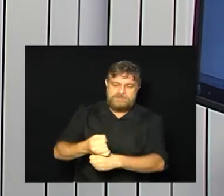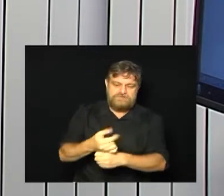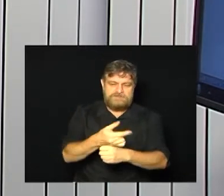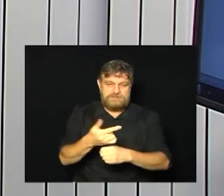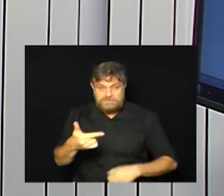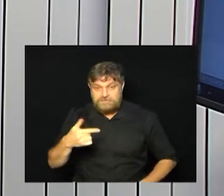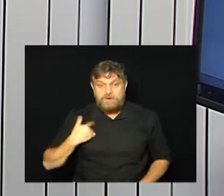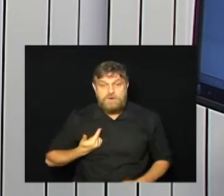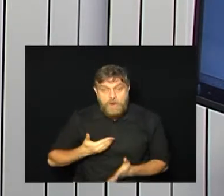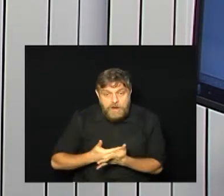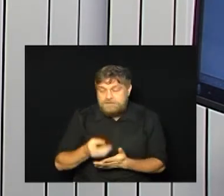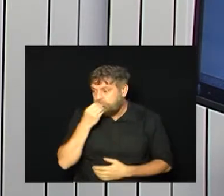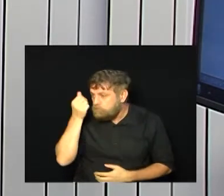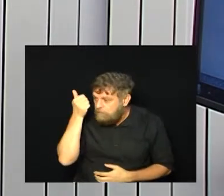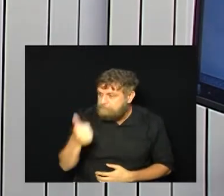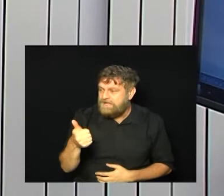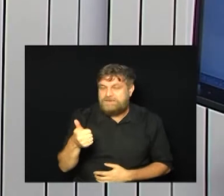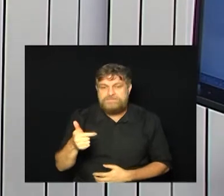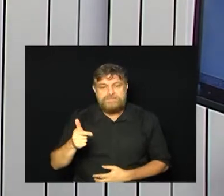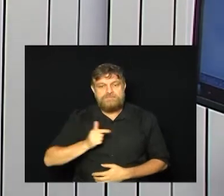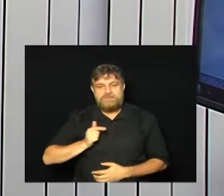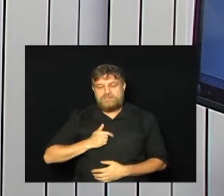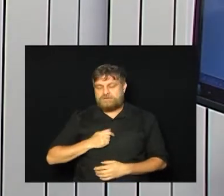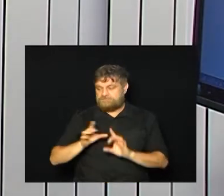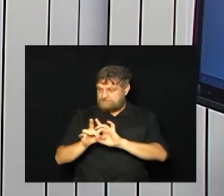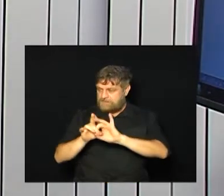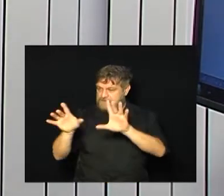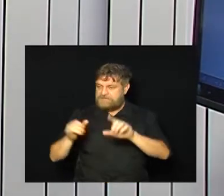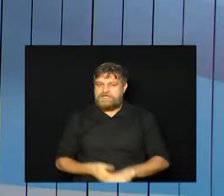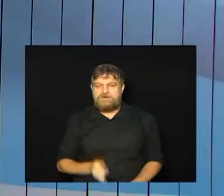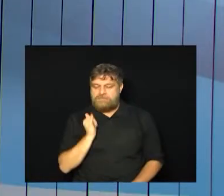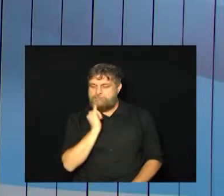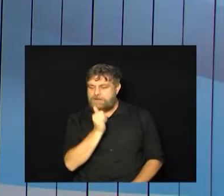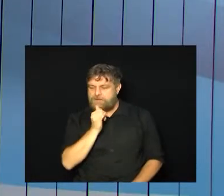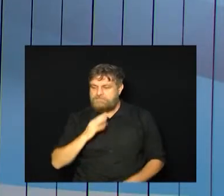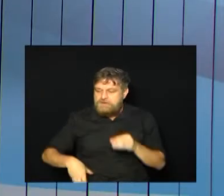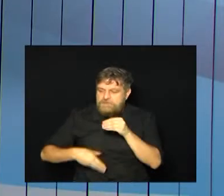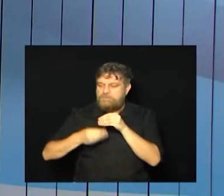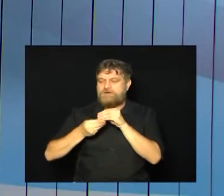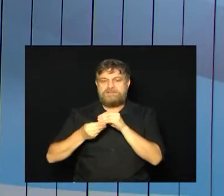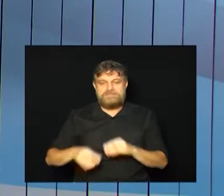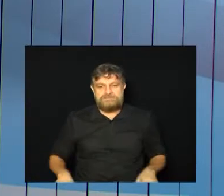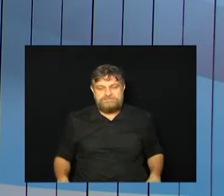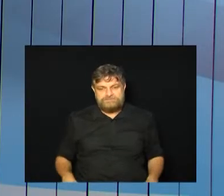Começamos muito bem o ano e fique à vontade aí para suas considerações finais.